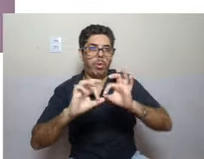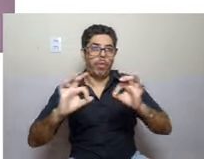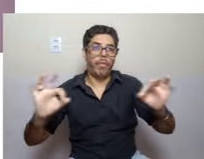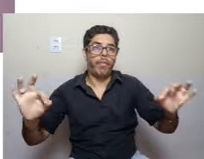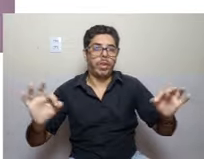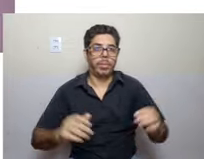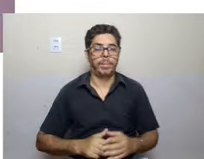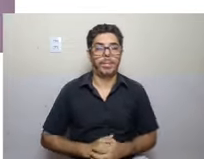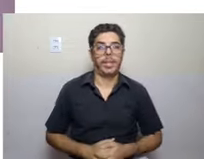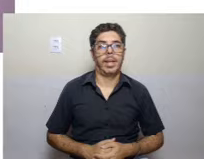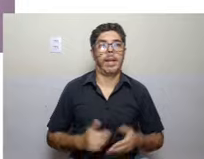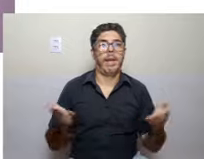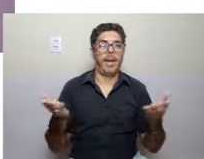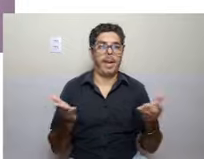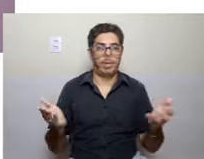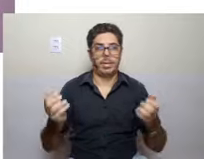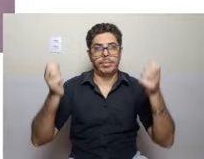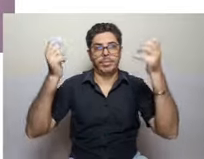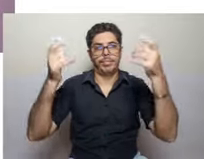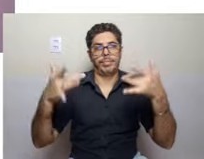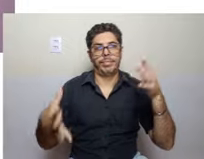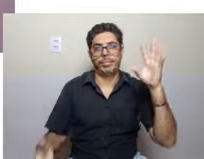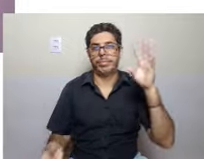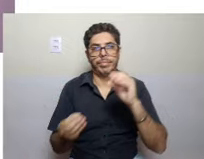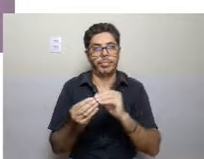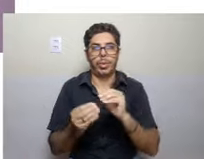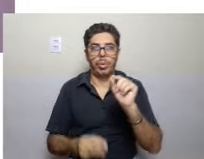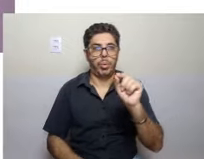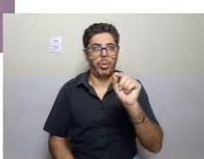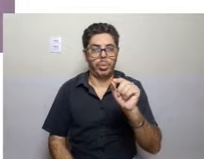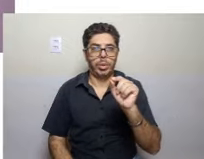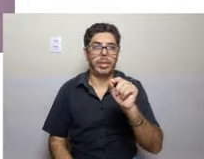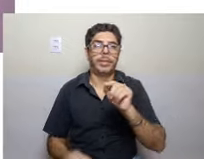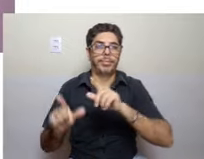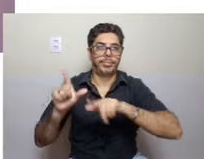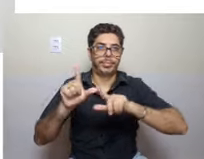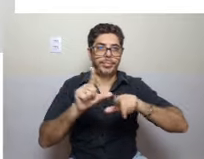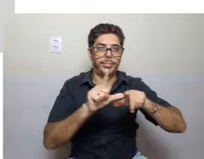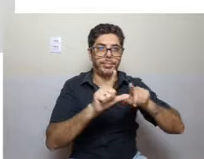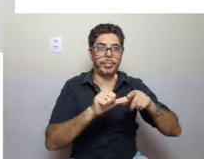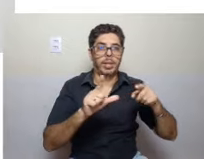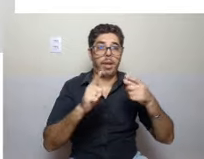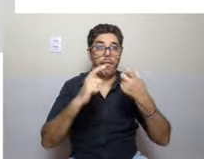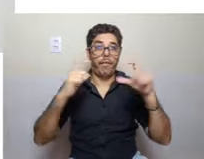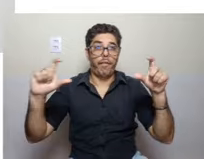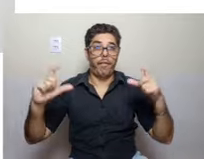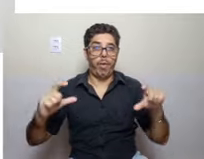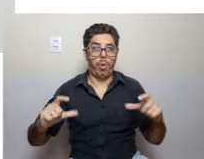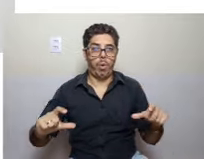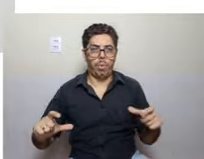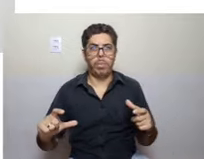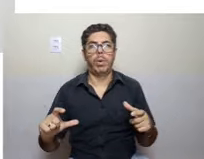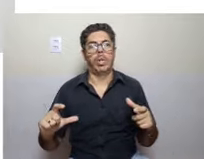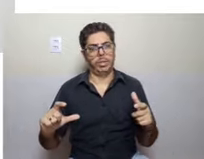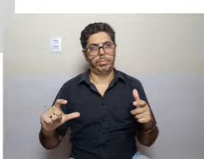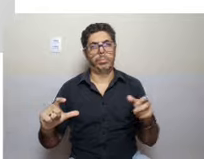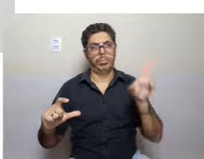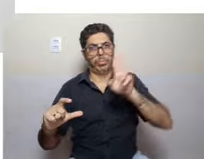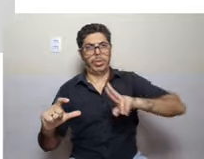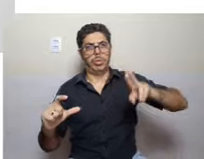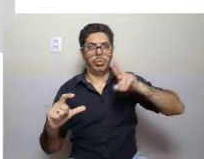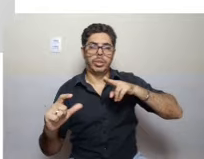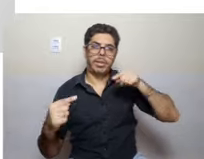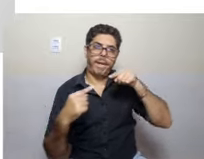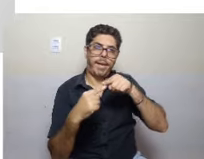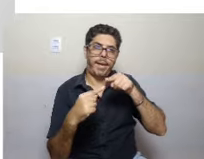Eu vou deduzir agora, de forma simples, uma expressão muito útil para aplicações práticas, a partir das duas definições para a densidade